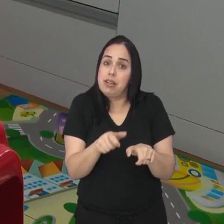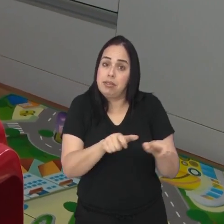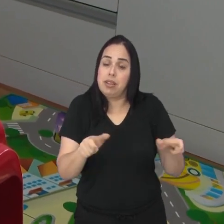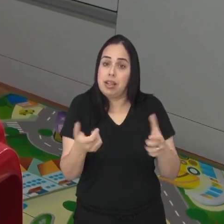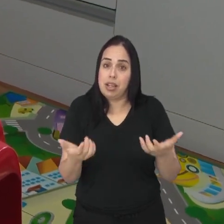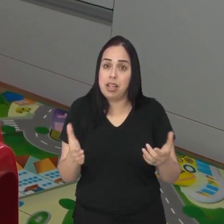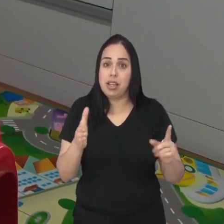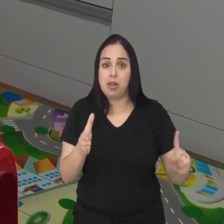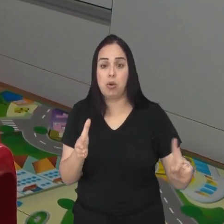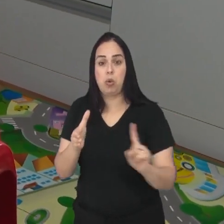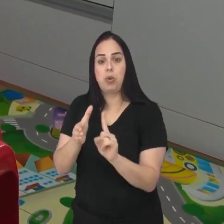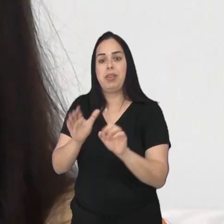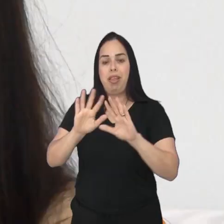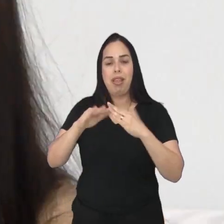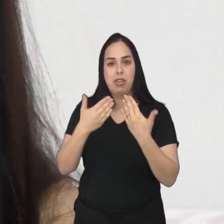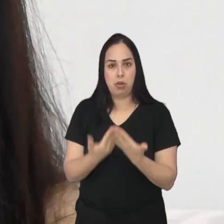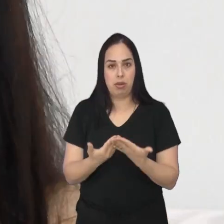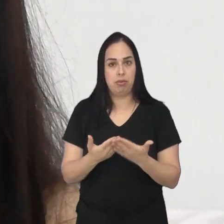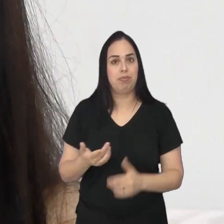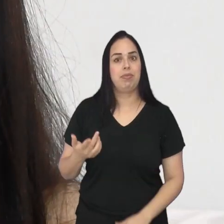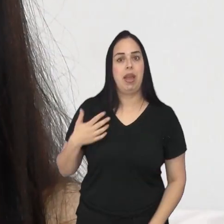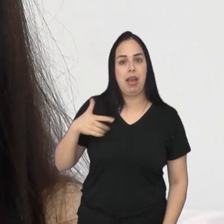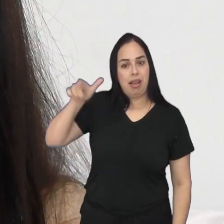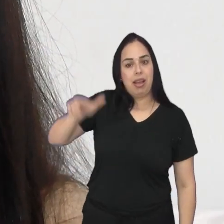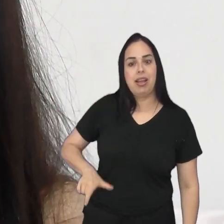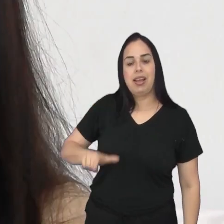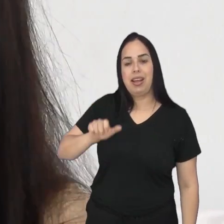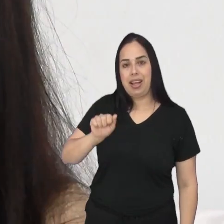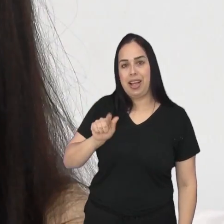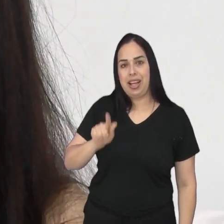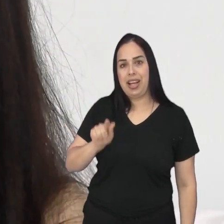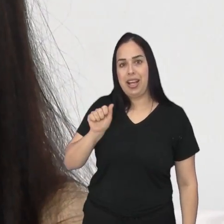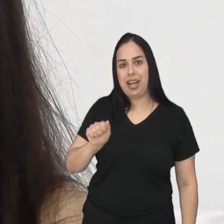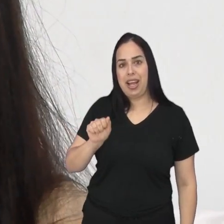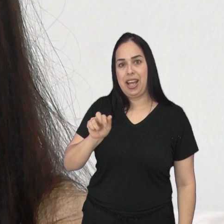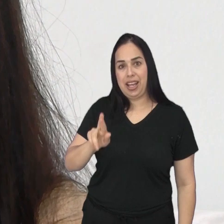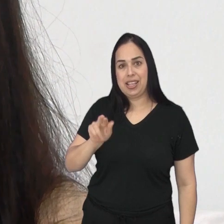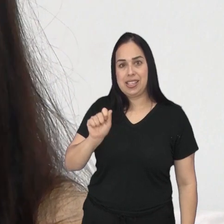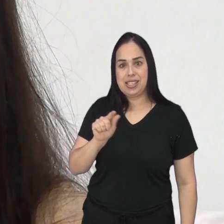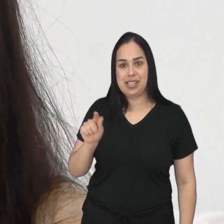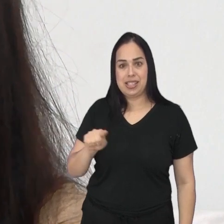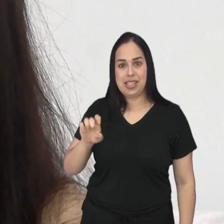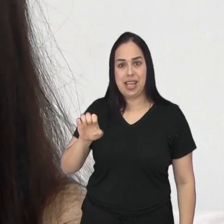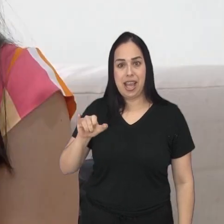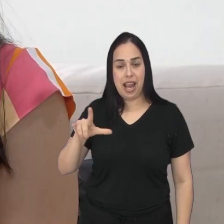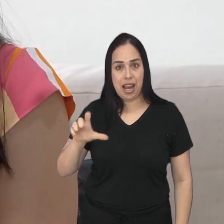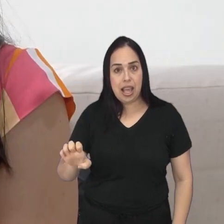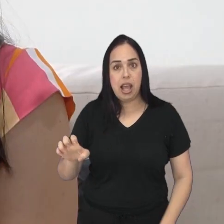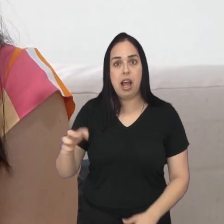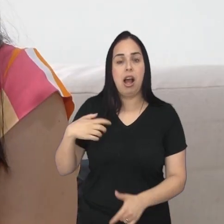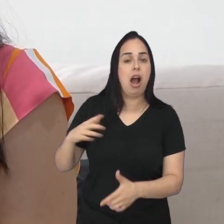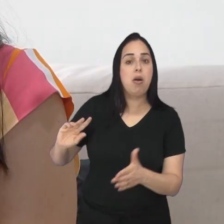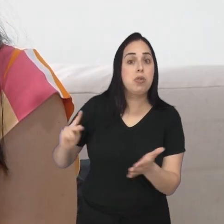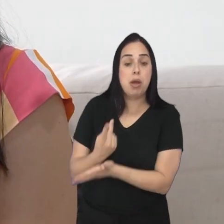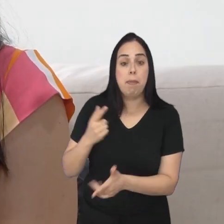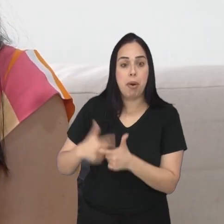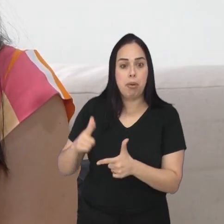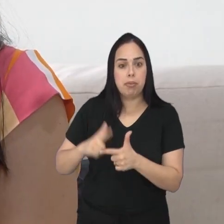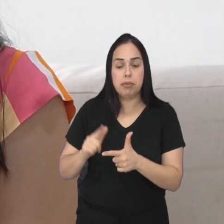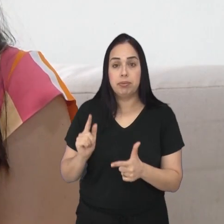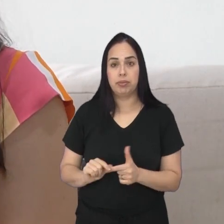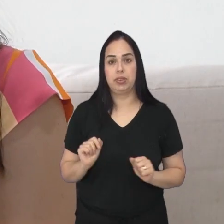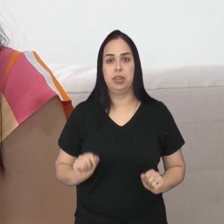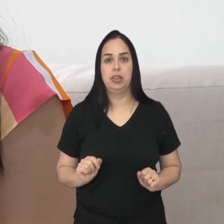necessidade em comum, a inclusão escolar. Esse foi um problema enfrentado pela Graciele, mãe de uma criança autista. A importância